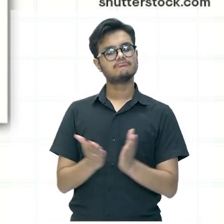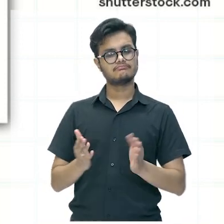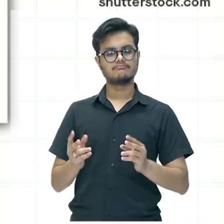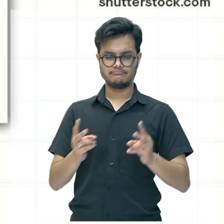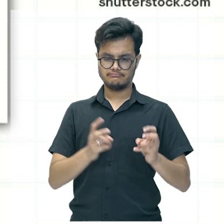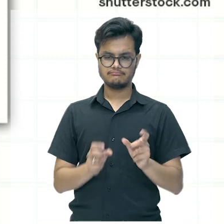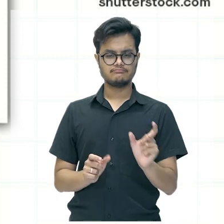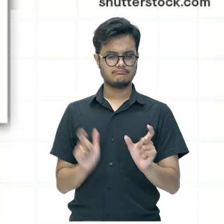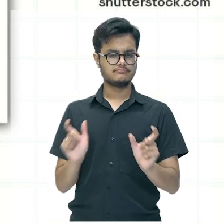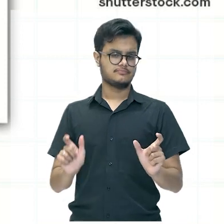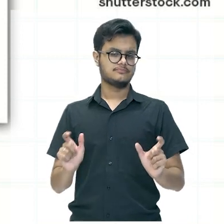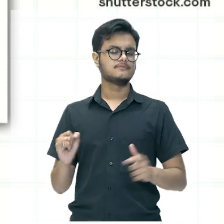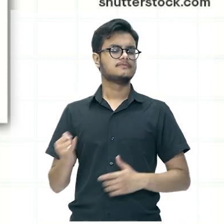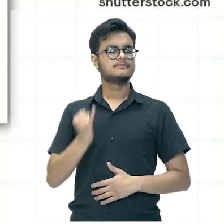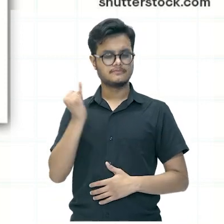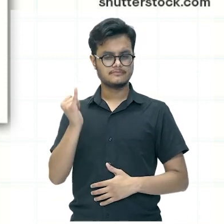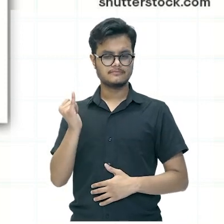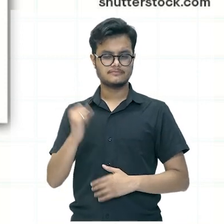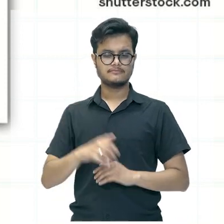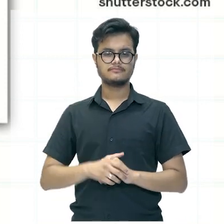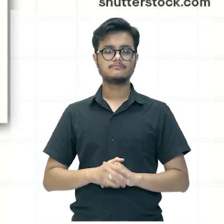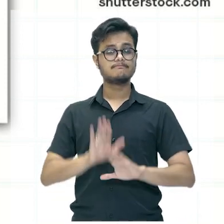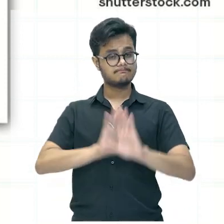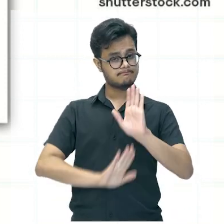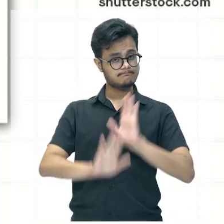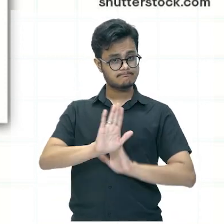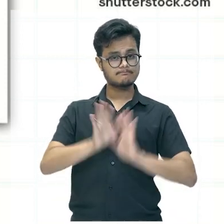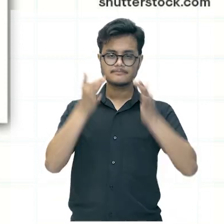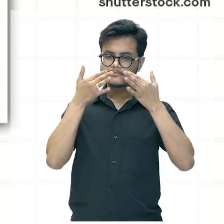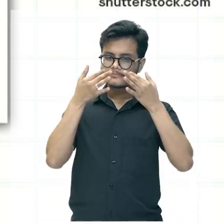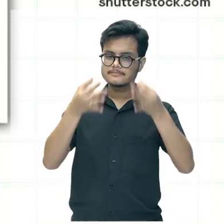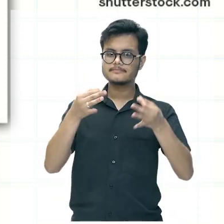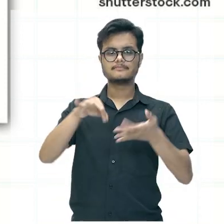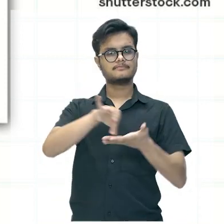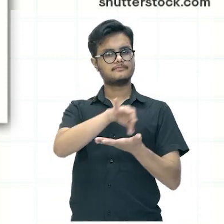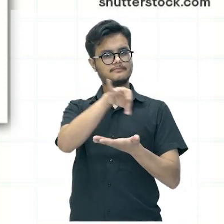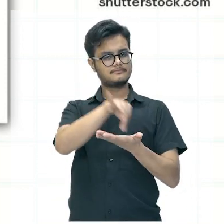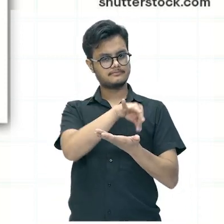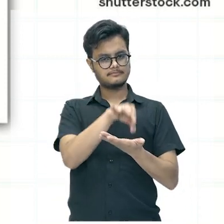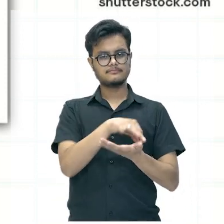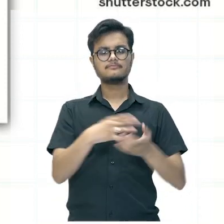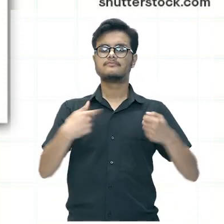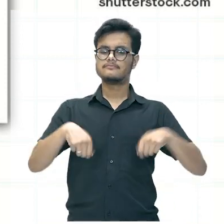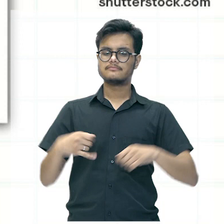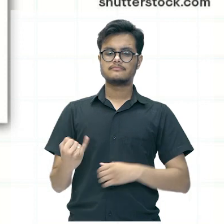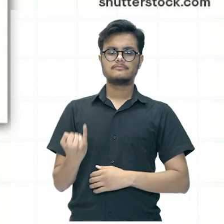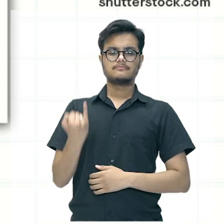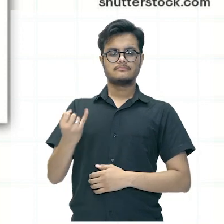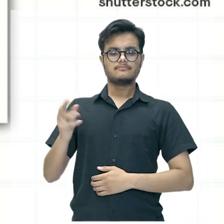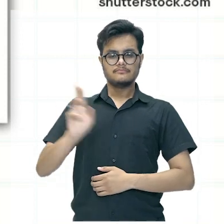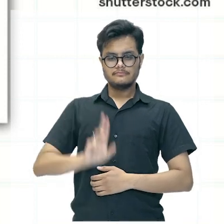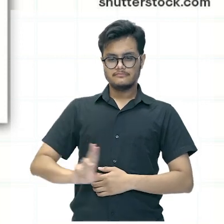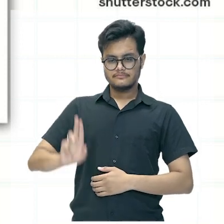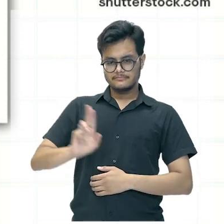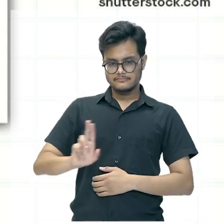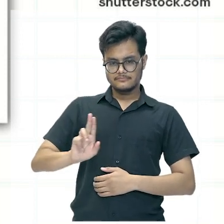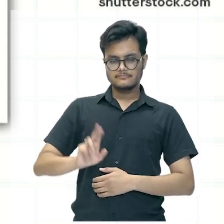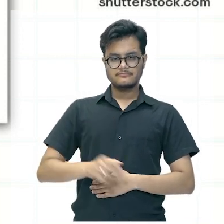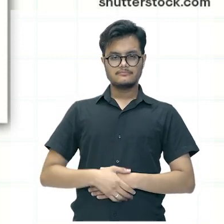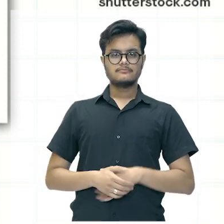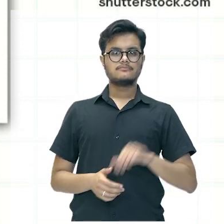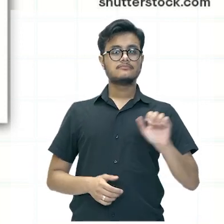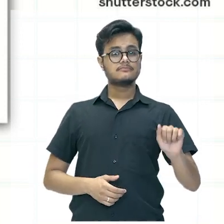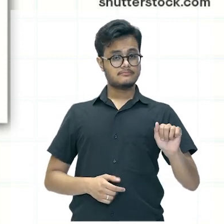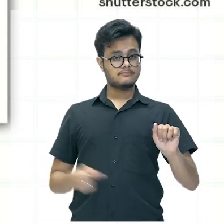duas palavras aí, tenham cuidado com elas quando vocês forem colocar aí, utilizar os artigos